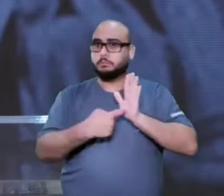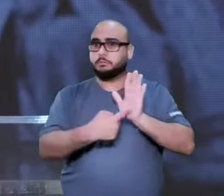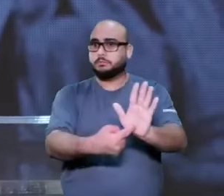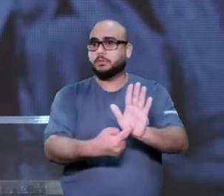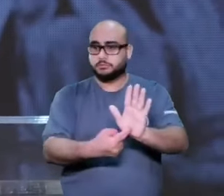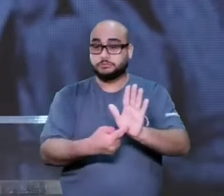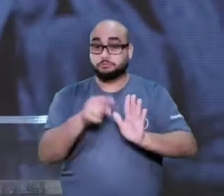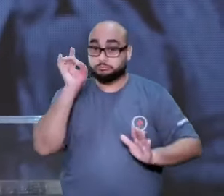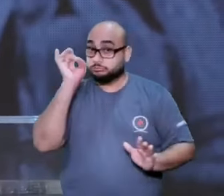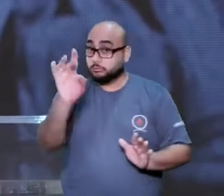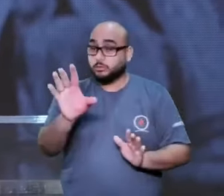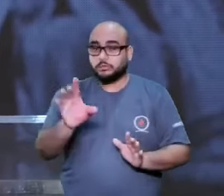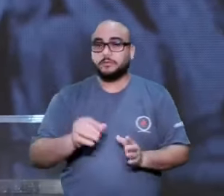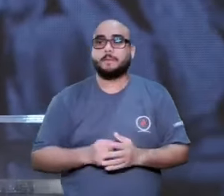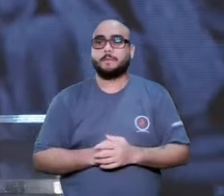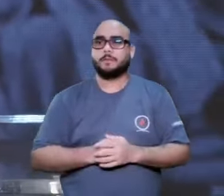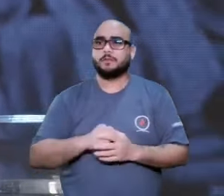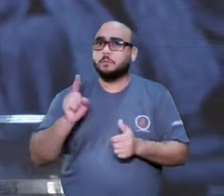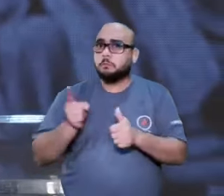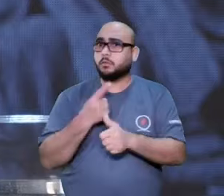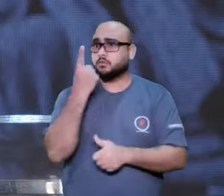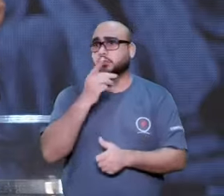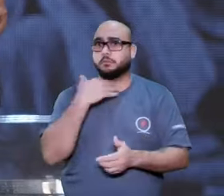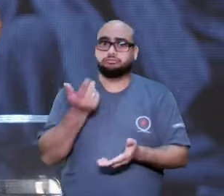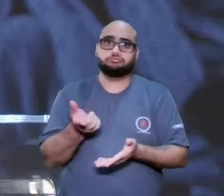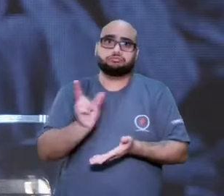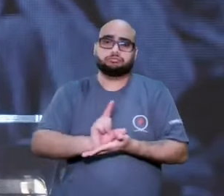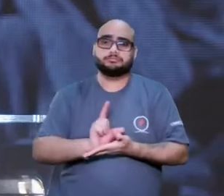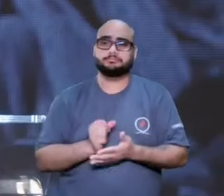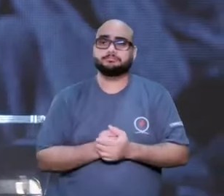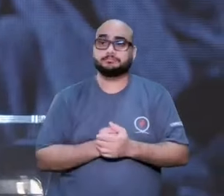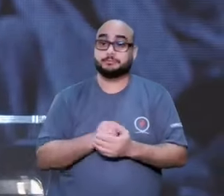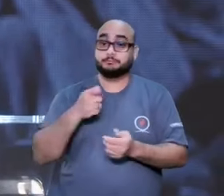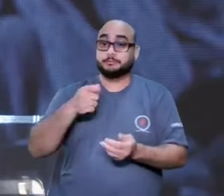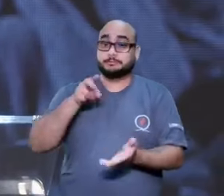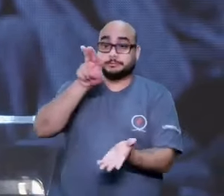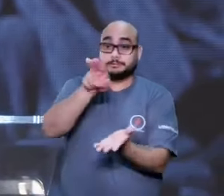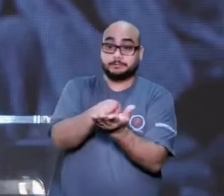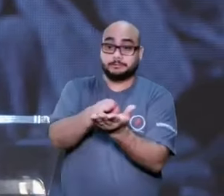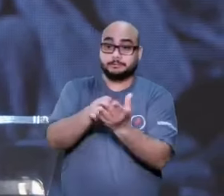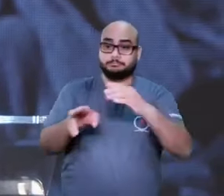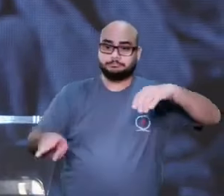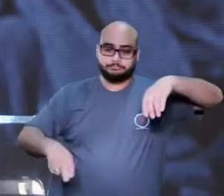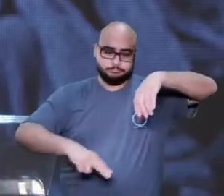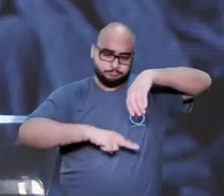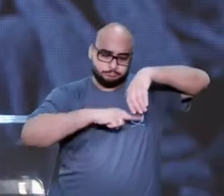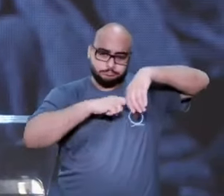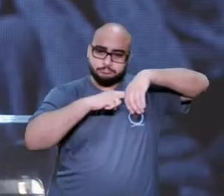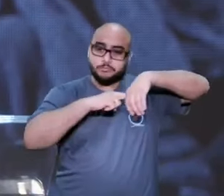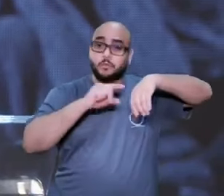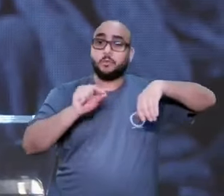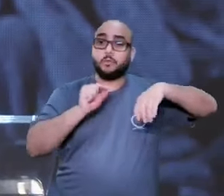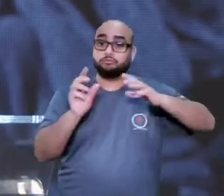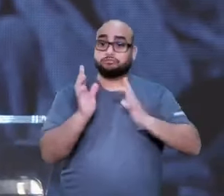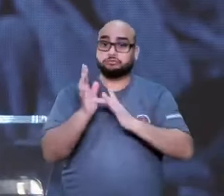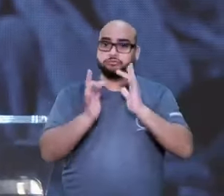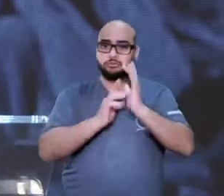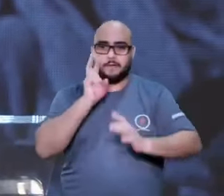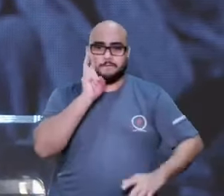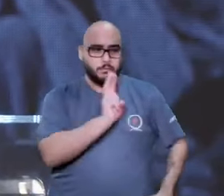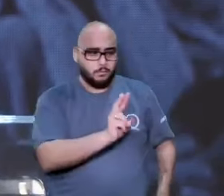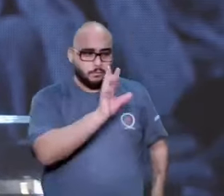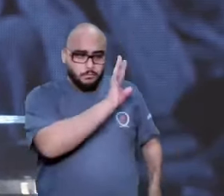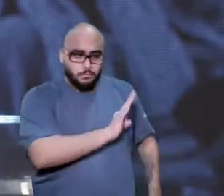defunto Lázaro que está sepultado mas quando Jesus olha na Ótica de